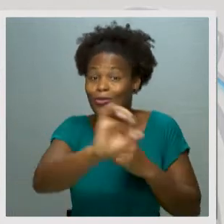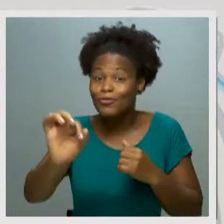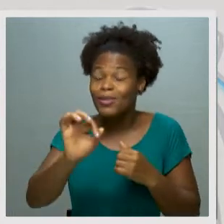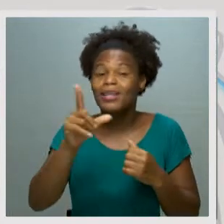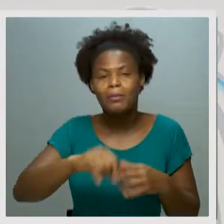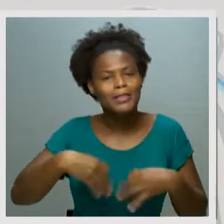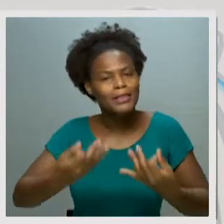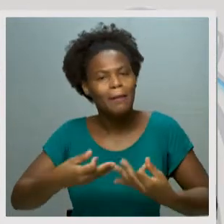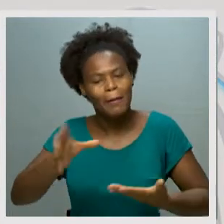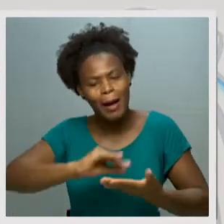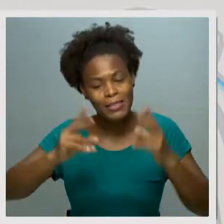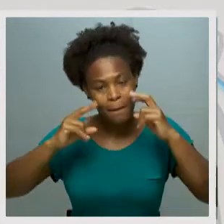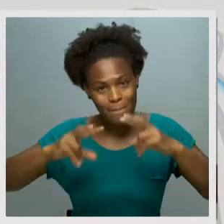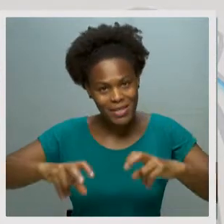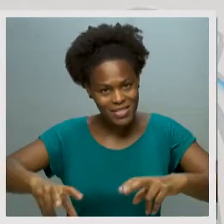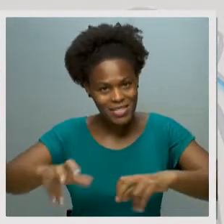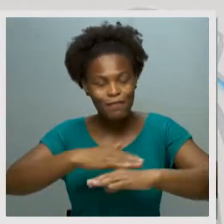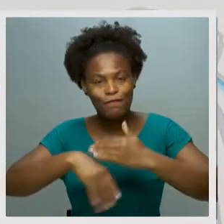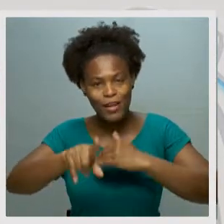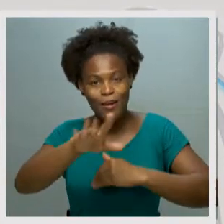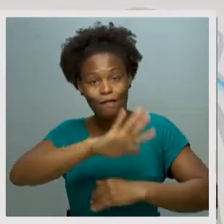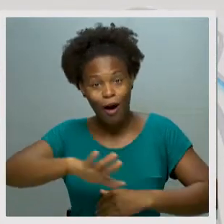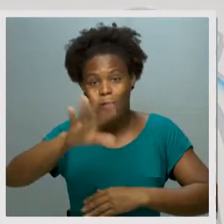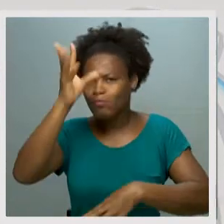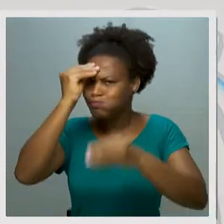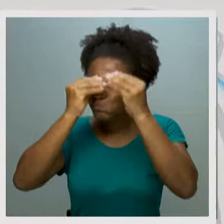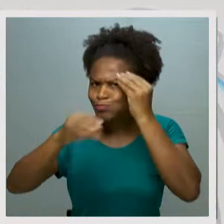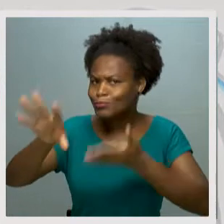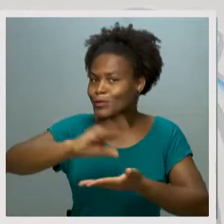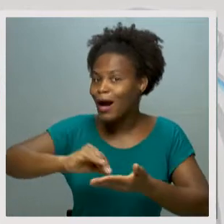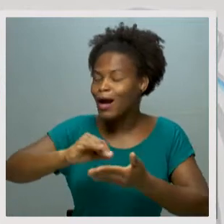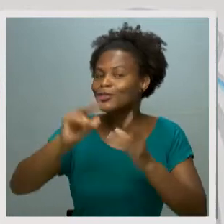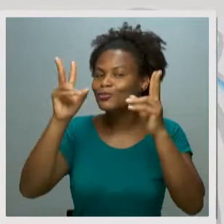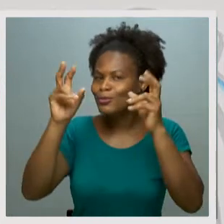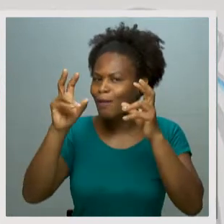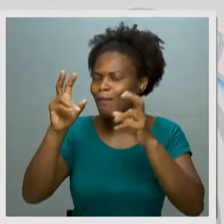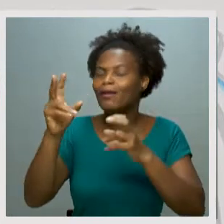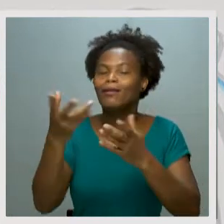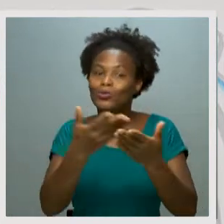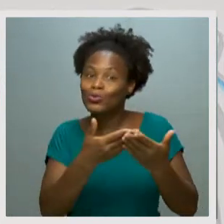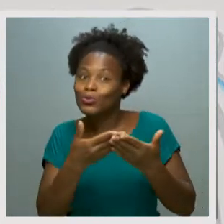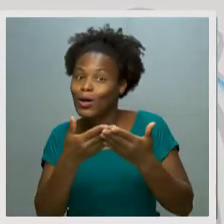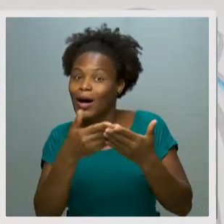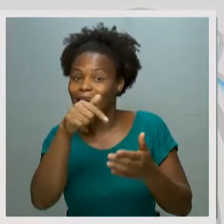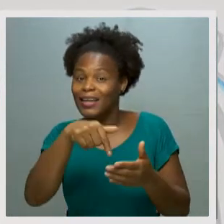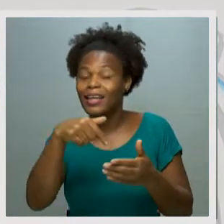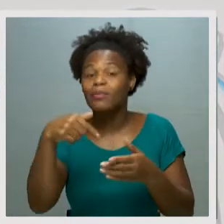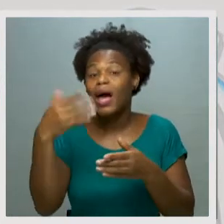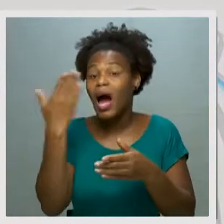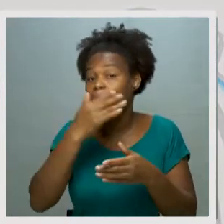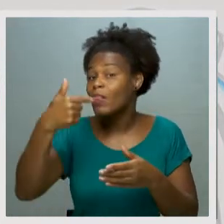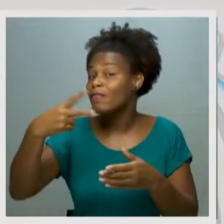colegas, fazerem sempre mais pesquisas por forma a consolidarem o conteúdo que for trabalhado aqui nas